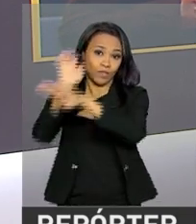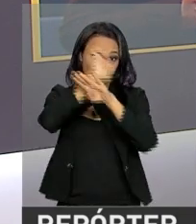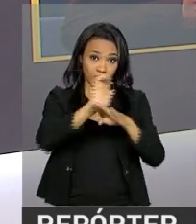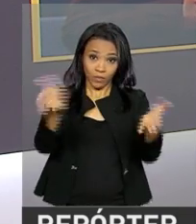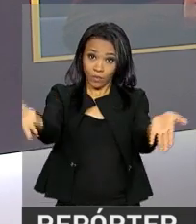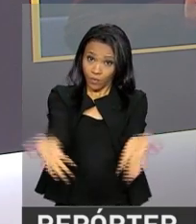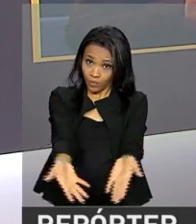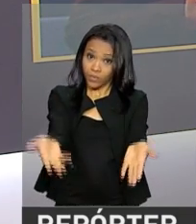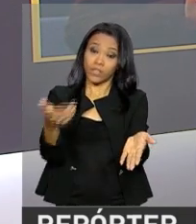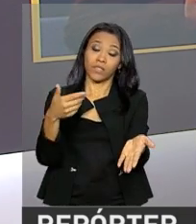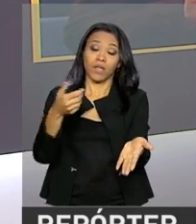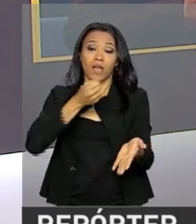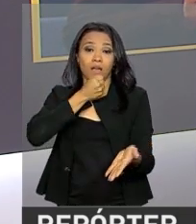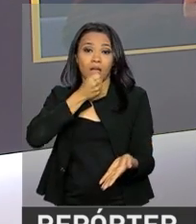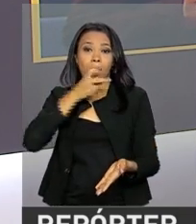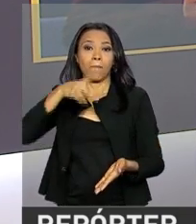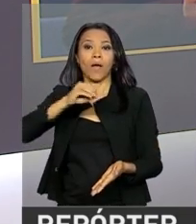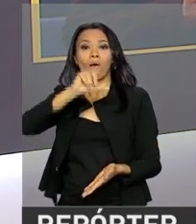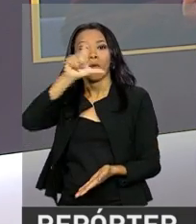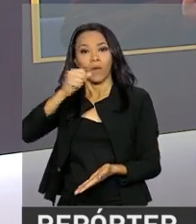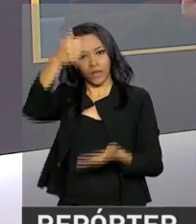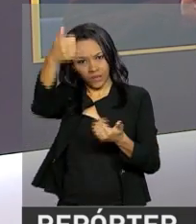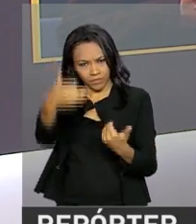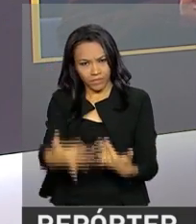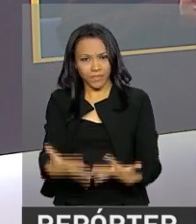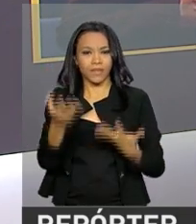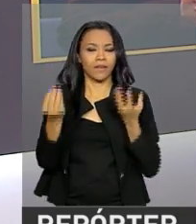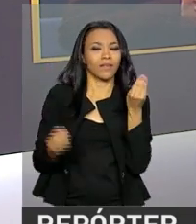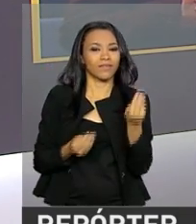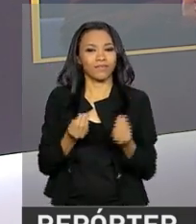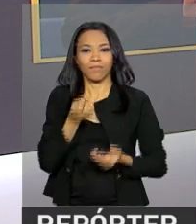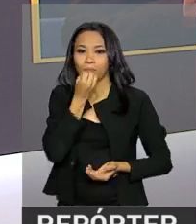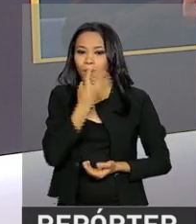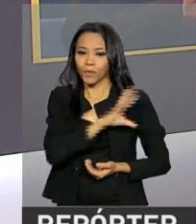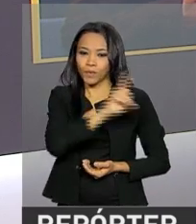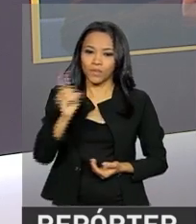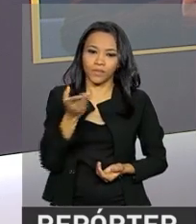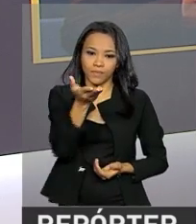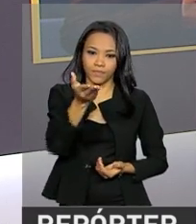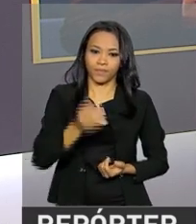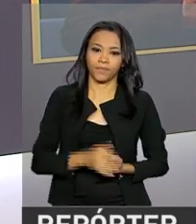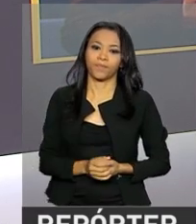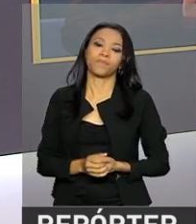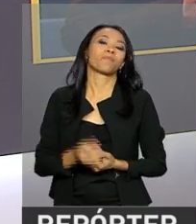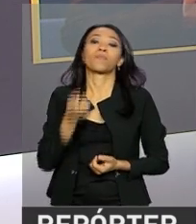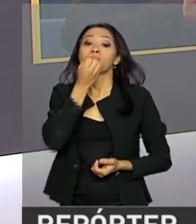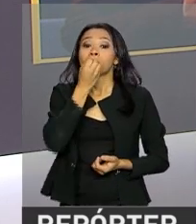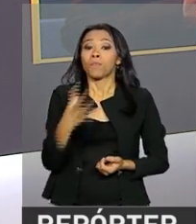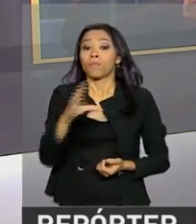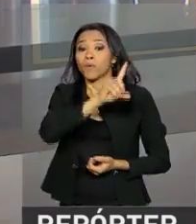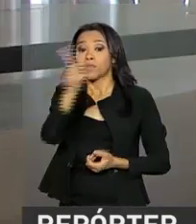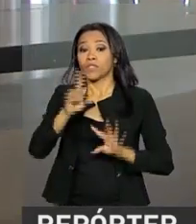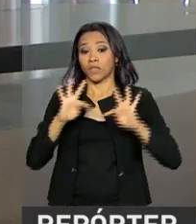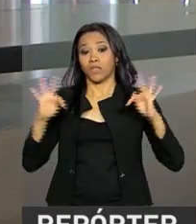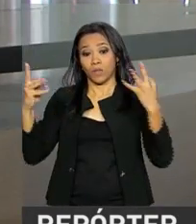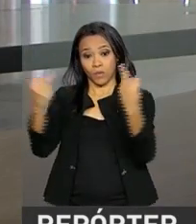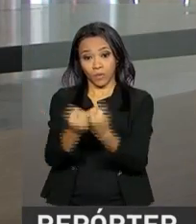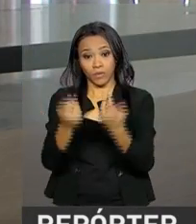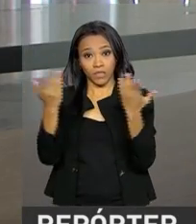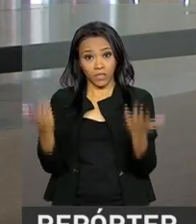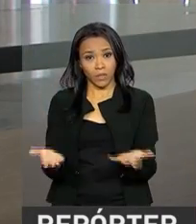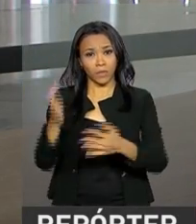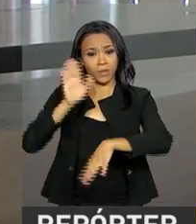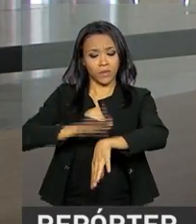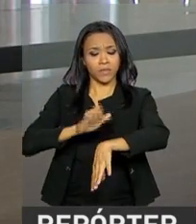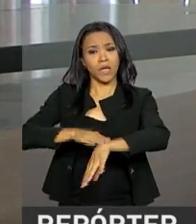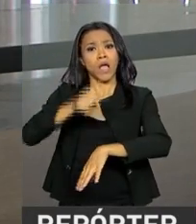Paula deor que traz as informações pra gente ao vivo Oi Paula Bom dia Oi Leandro bom dia para você bom dia a todos a a partir